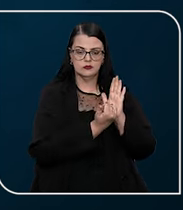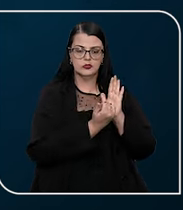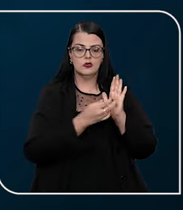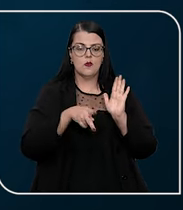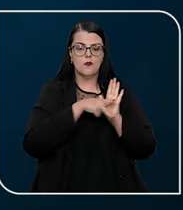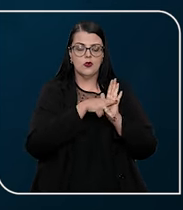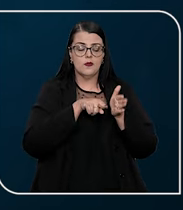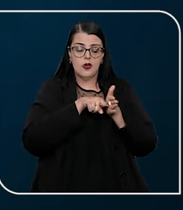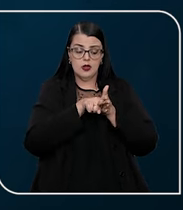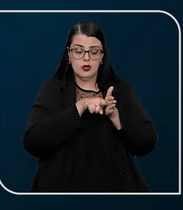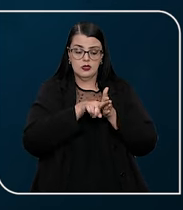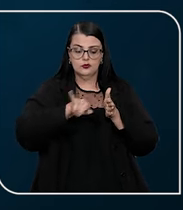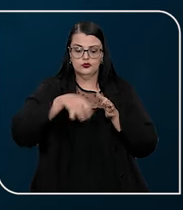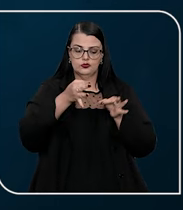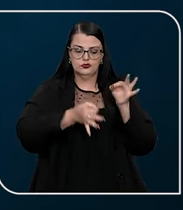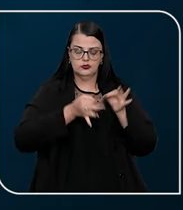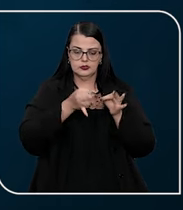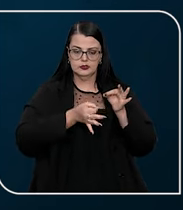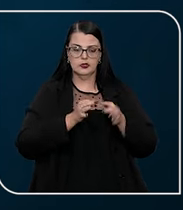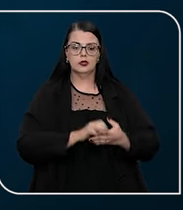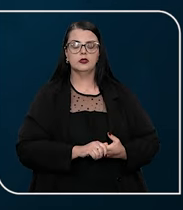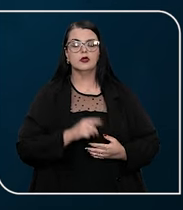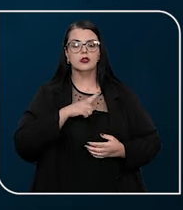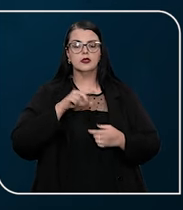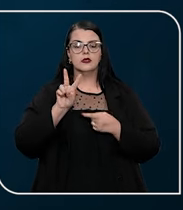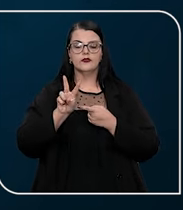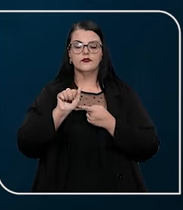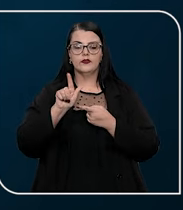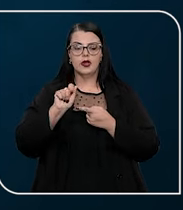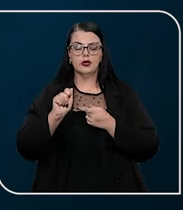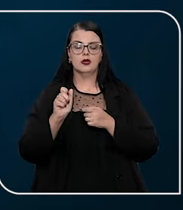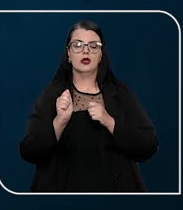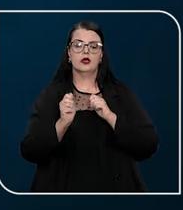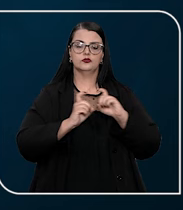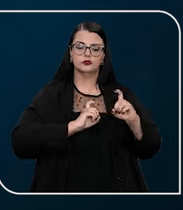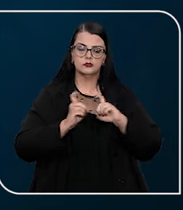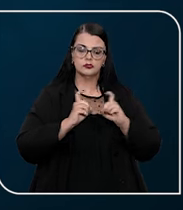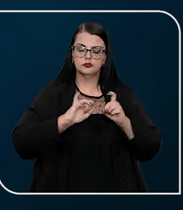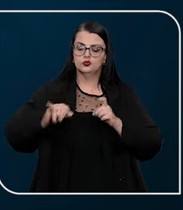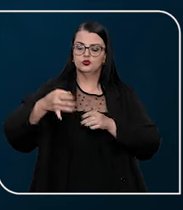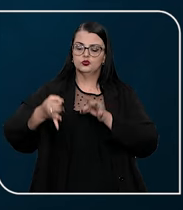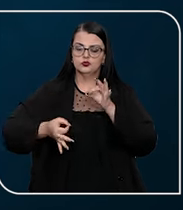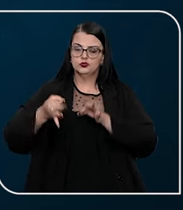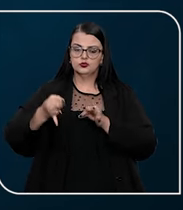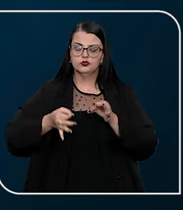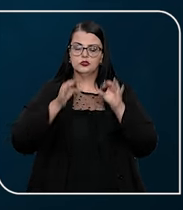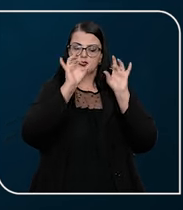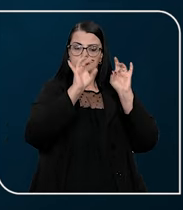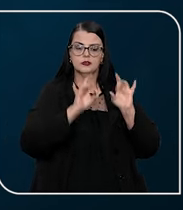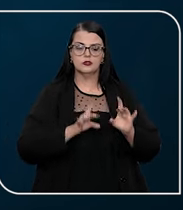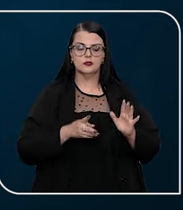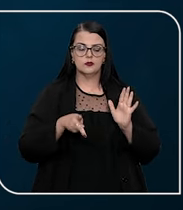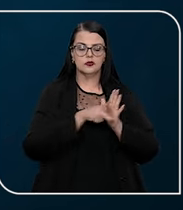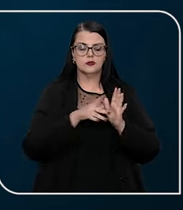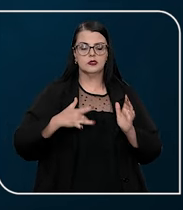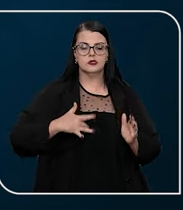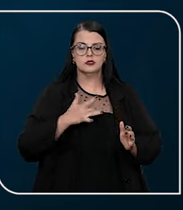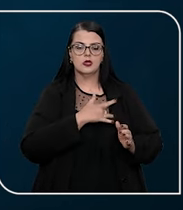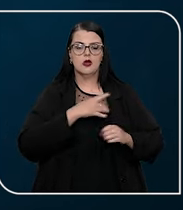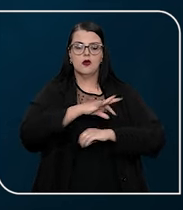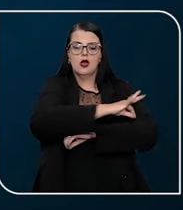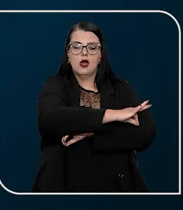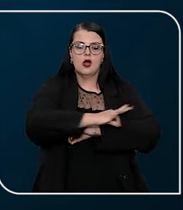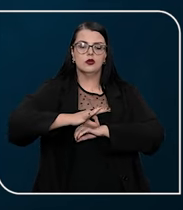em cargos de analista judiciário tem vagas na área administrativa judiciária e especializada como